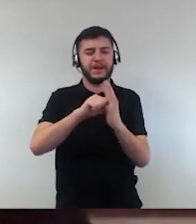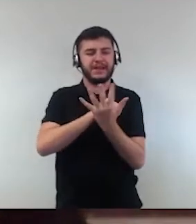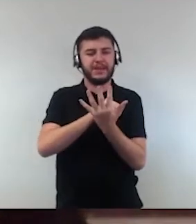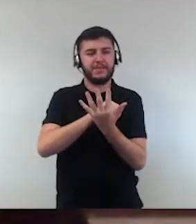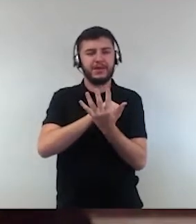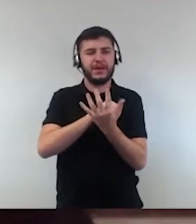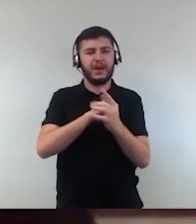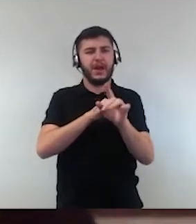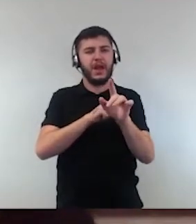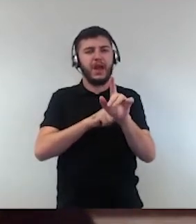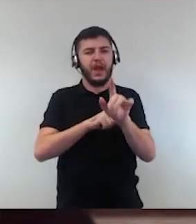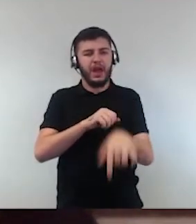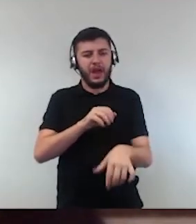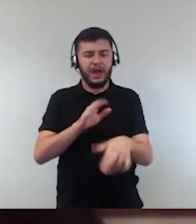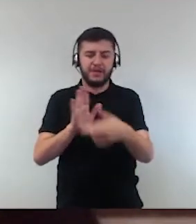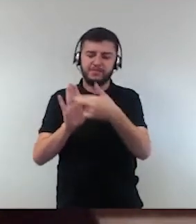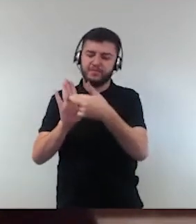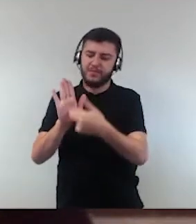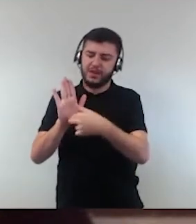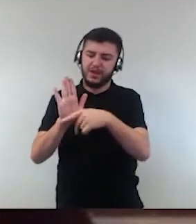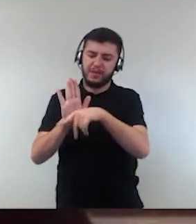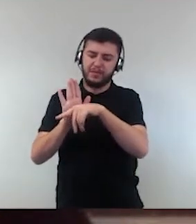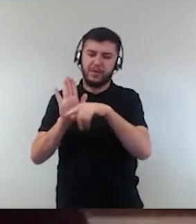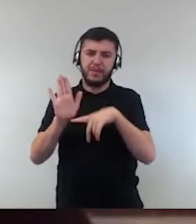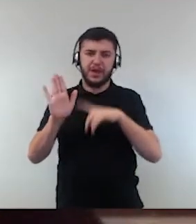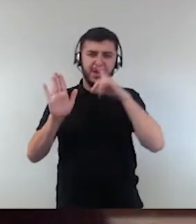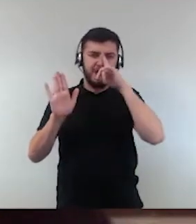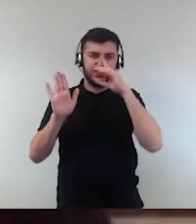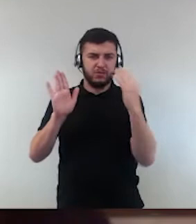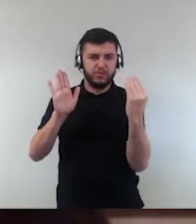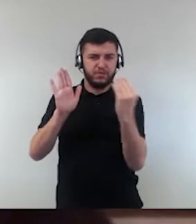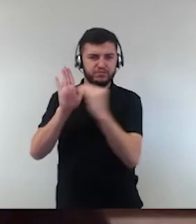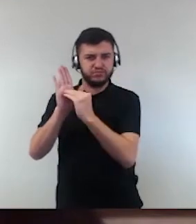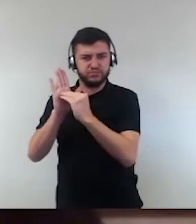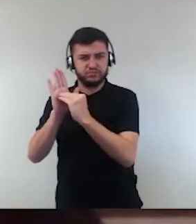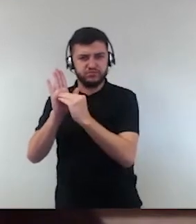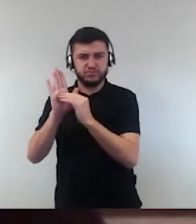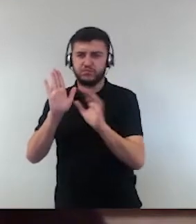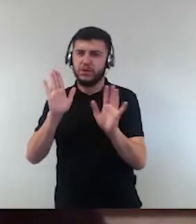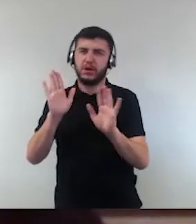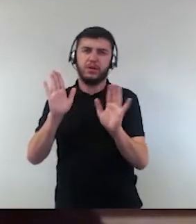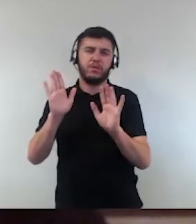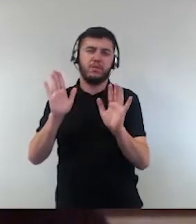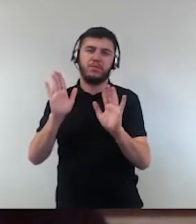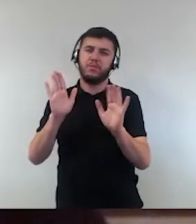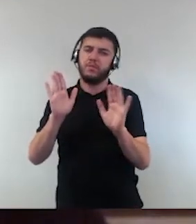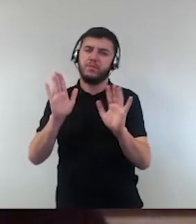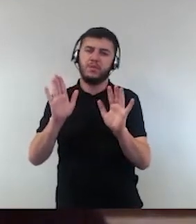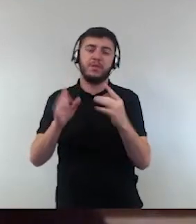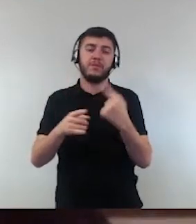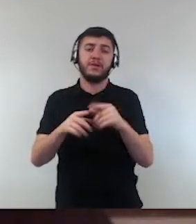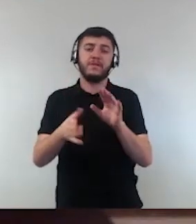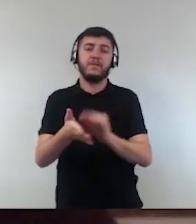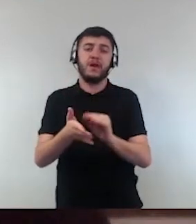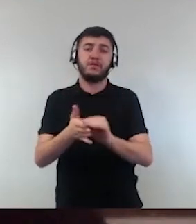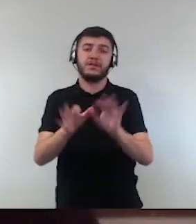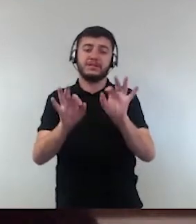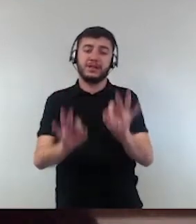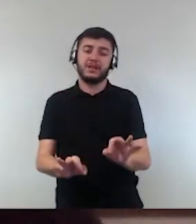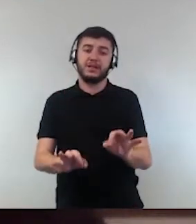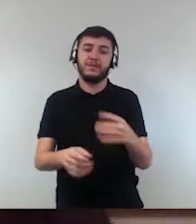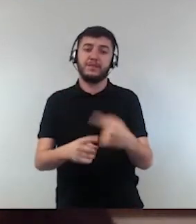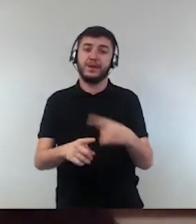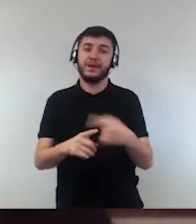nem integrá-lo como matriz de risco. É, sim, uma incerteza, né? Então, incerteza, a gente não consegue ter